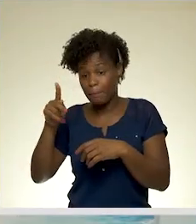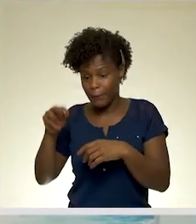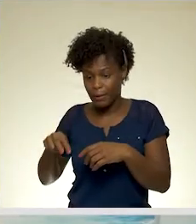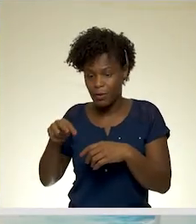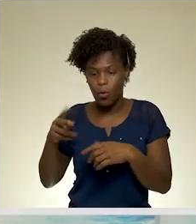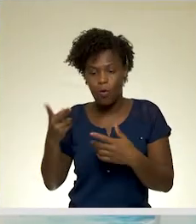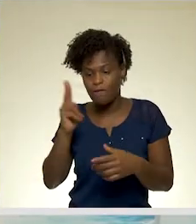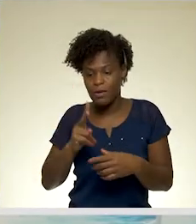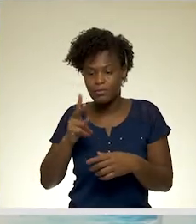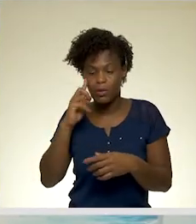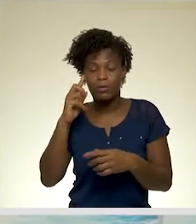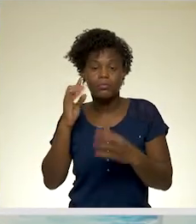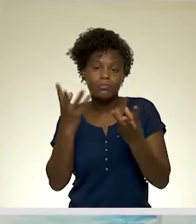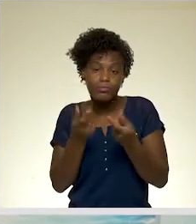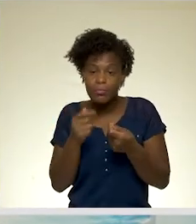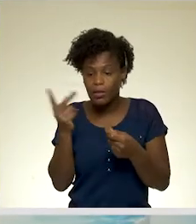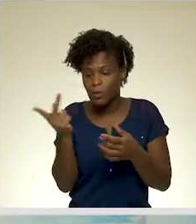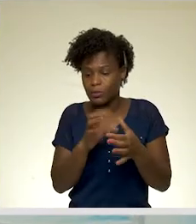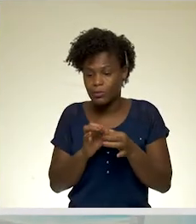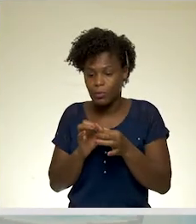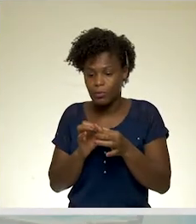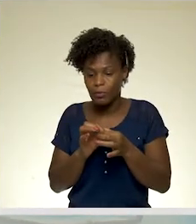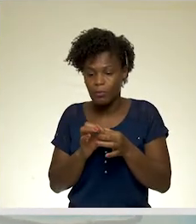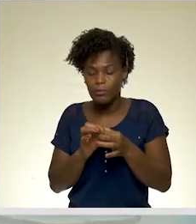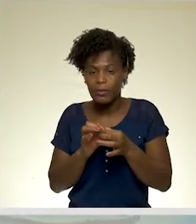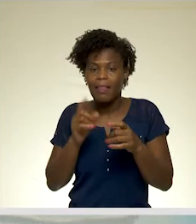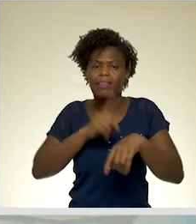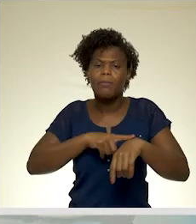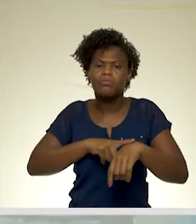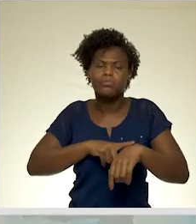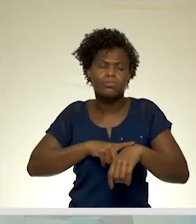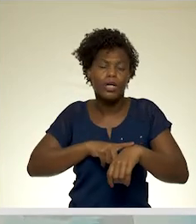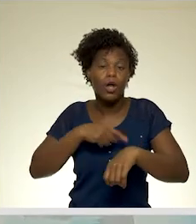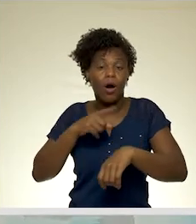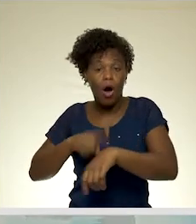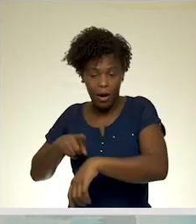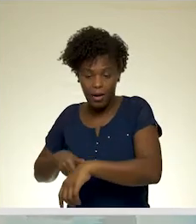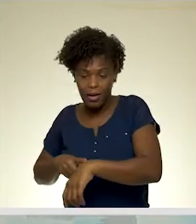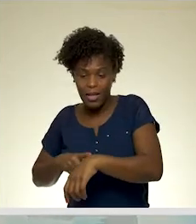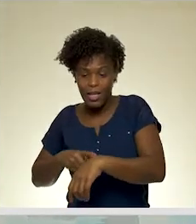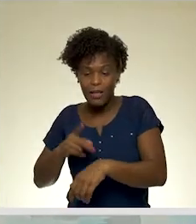Atenção, faço um chamado de atenção aqui, muito importante. Tempo gasto em horas e velocidade média.